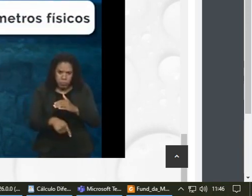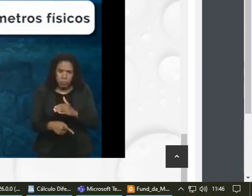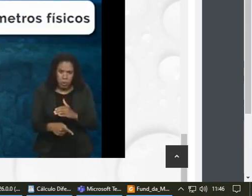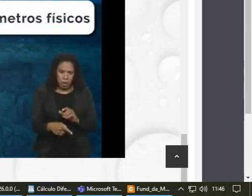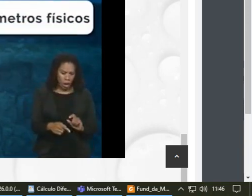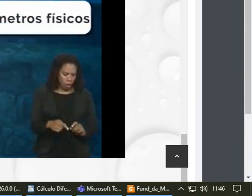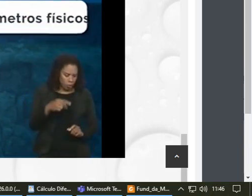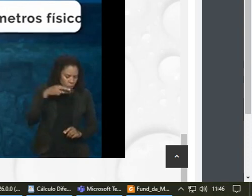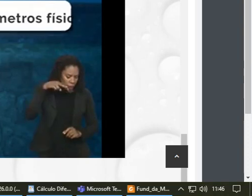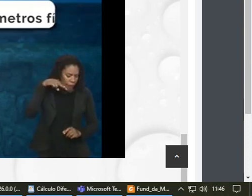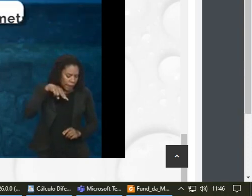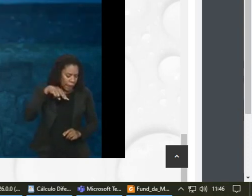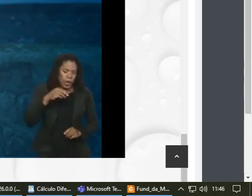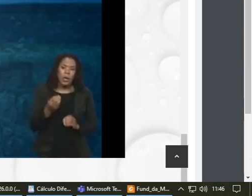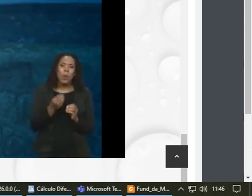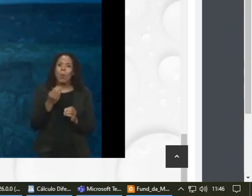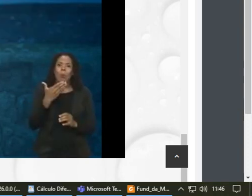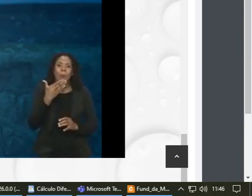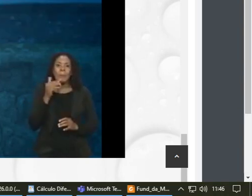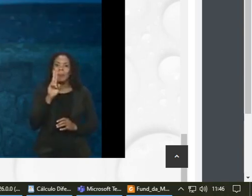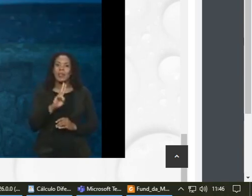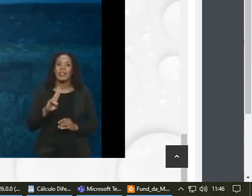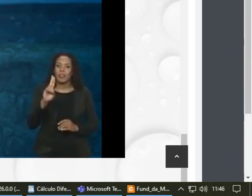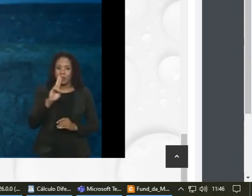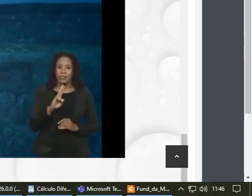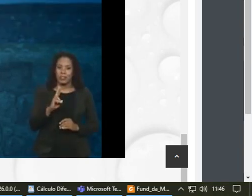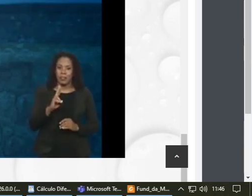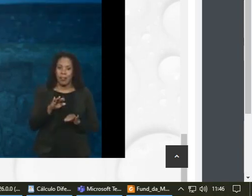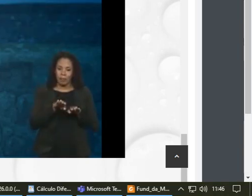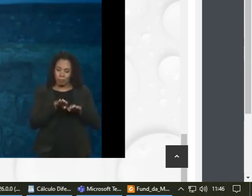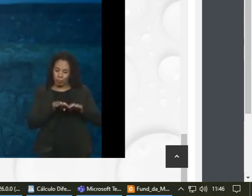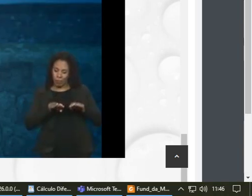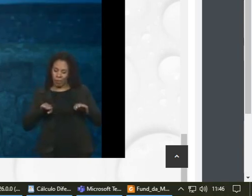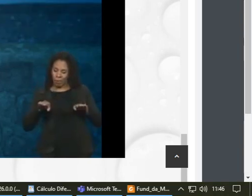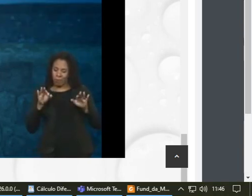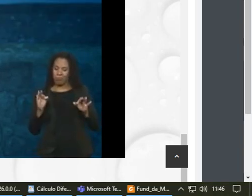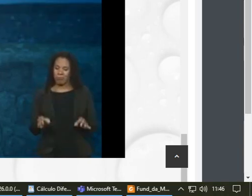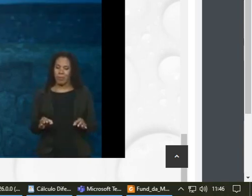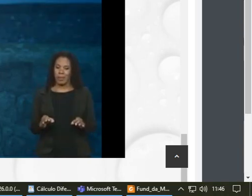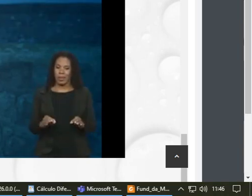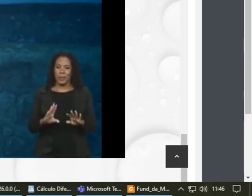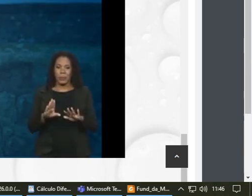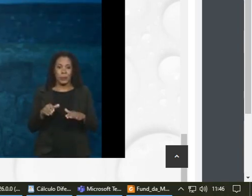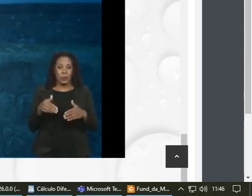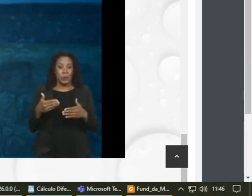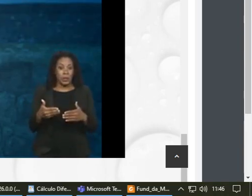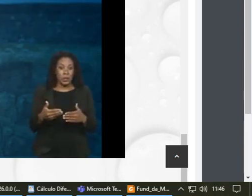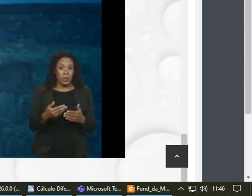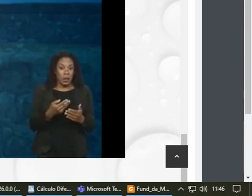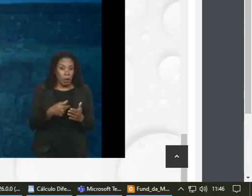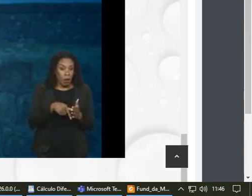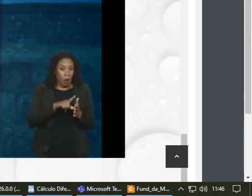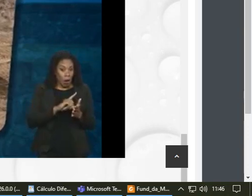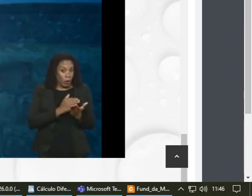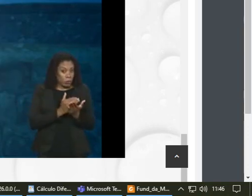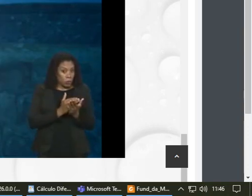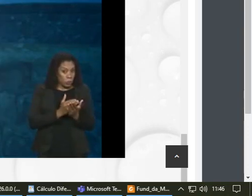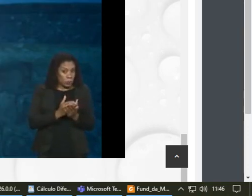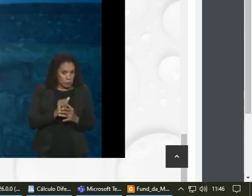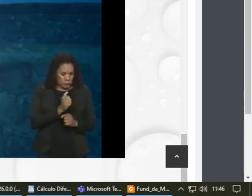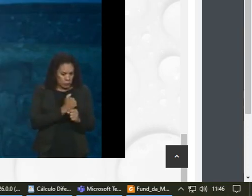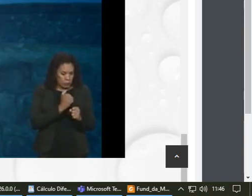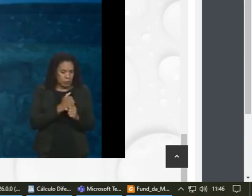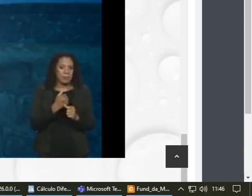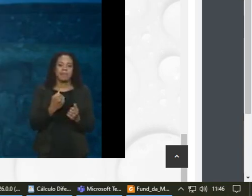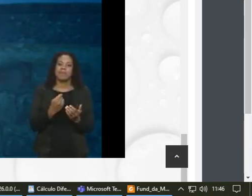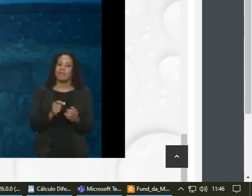as técnicas mais adequadas para a intervenção no terreno. Por esse motivo, esse estudo deve ser feito antes do início da construção.